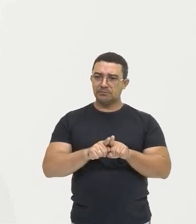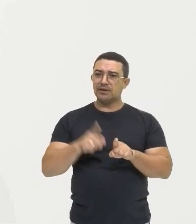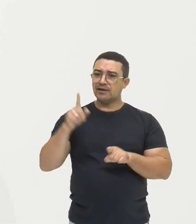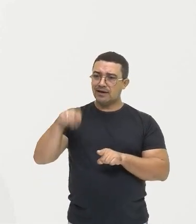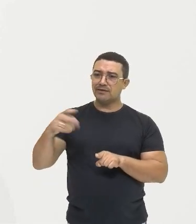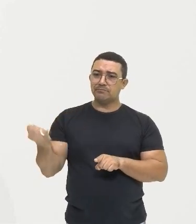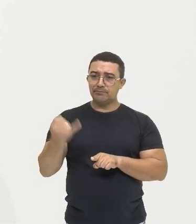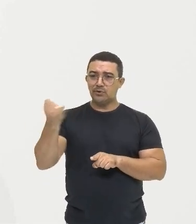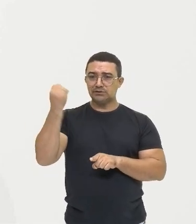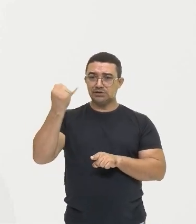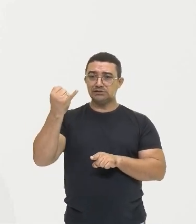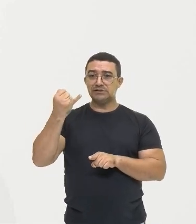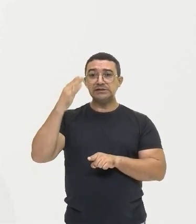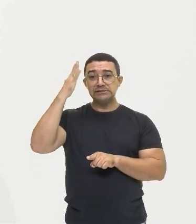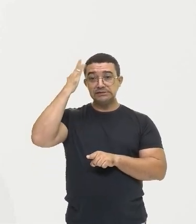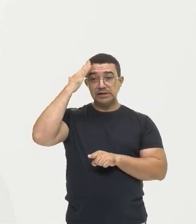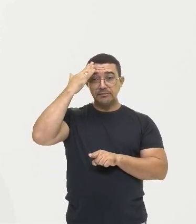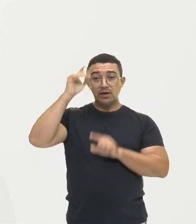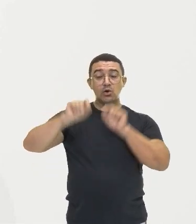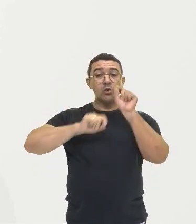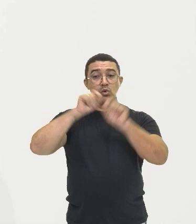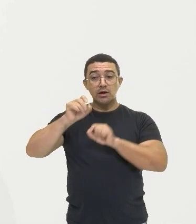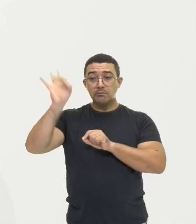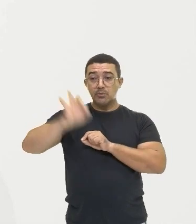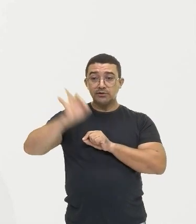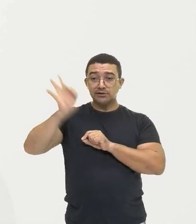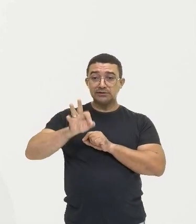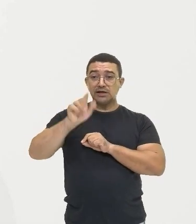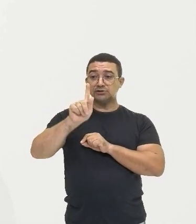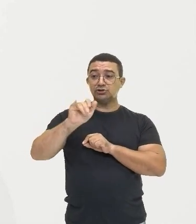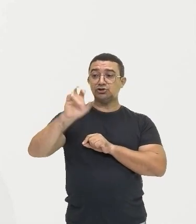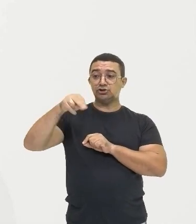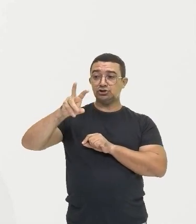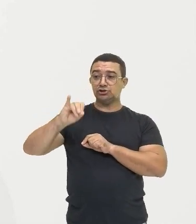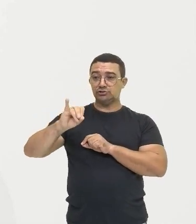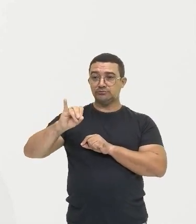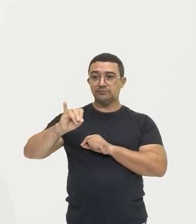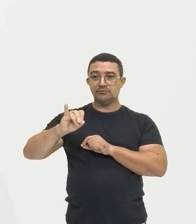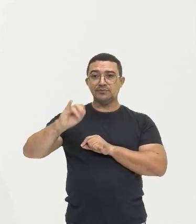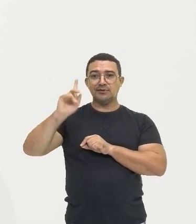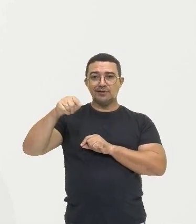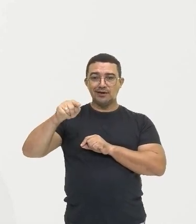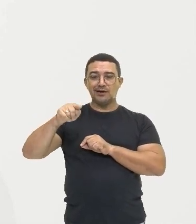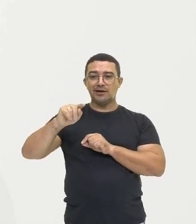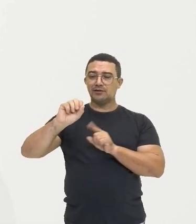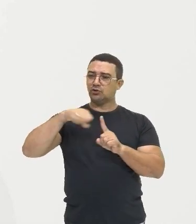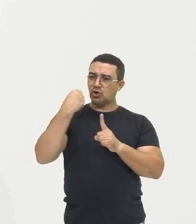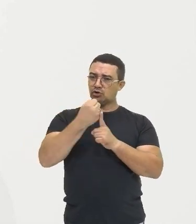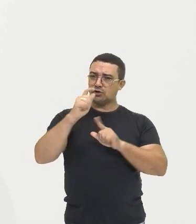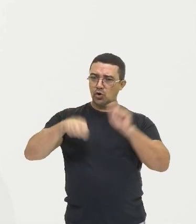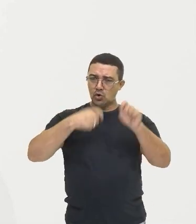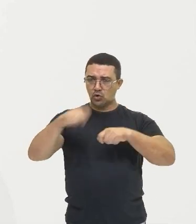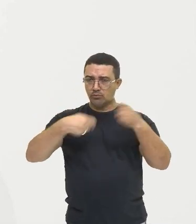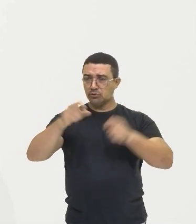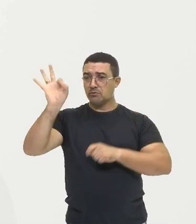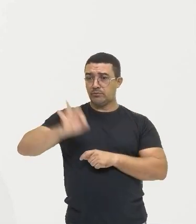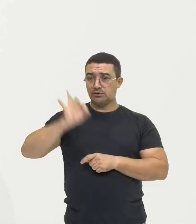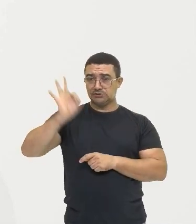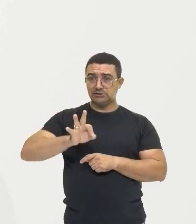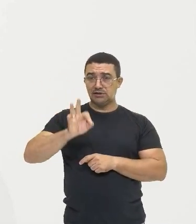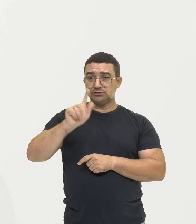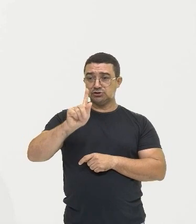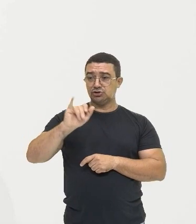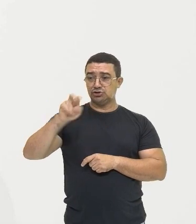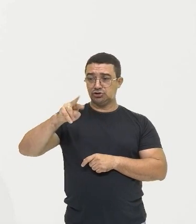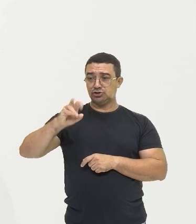gente vai ter é o coeficiente de Gini, que é um outro indicador socioeconômico, tá certo? O coeficiente ou índice de Gini, as